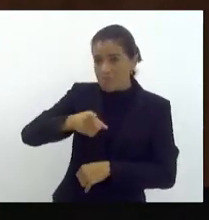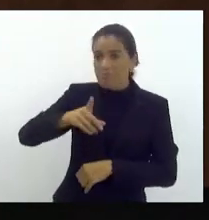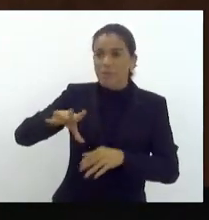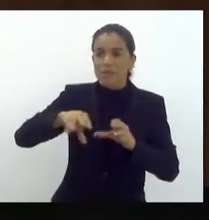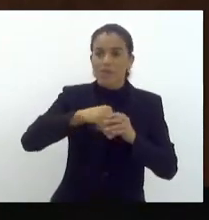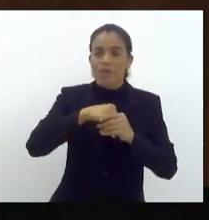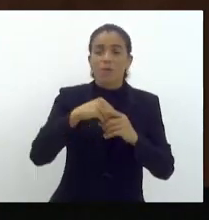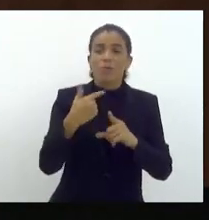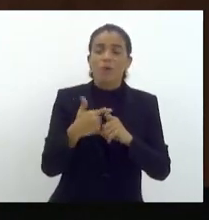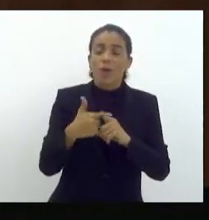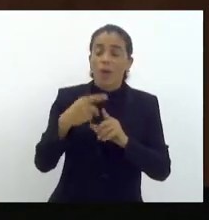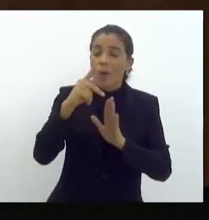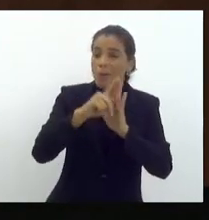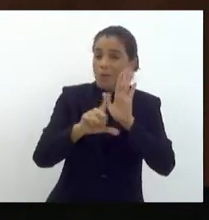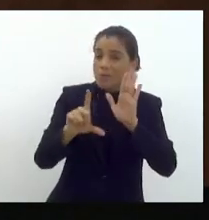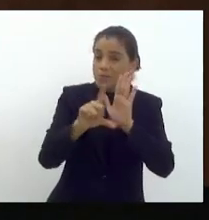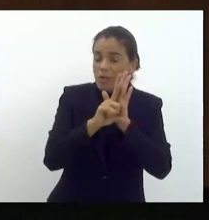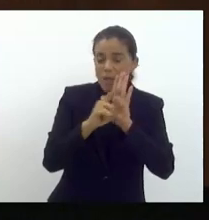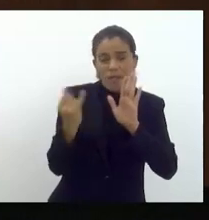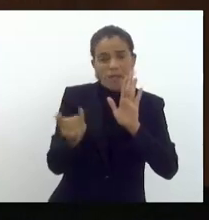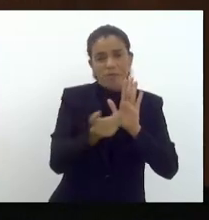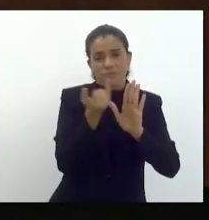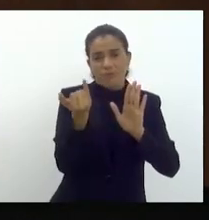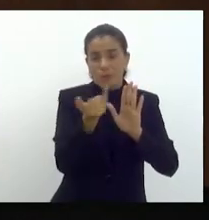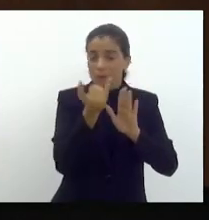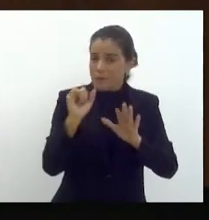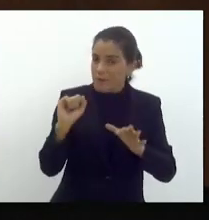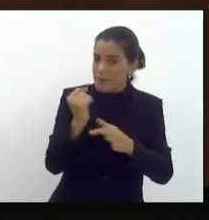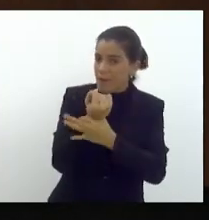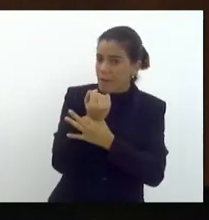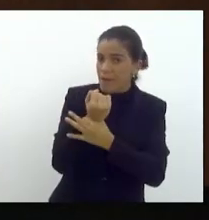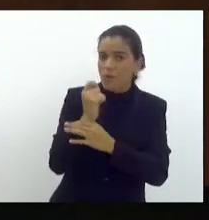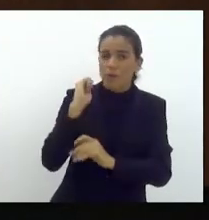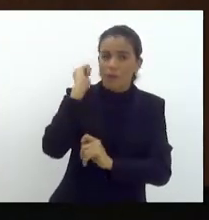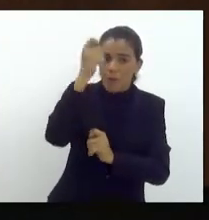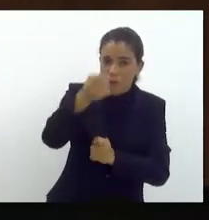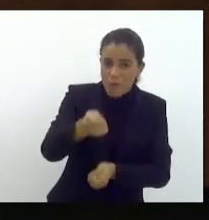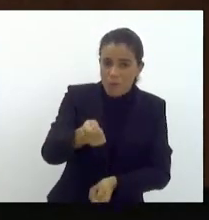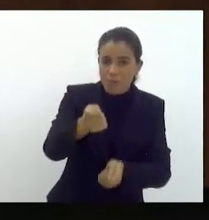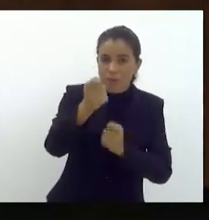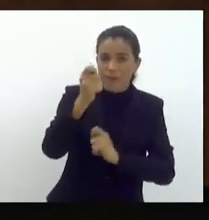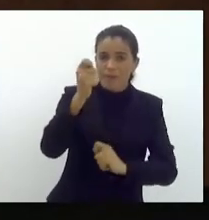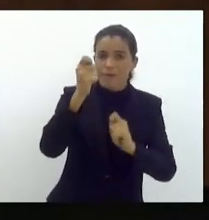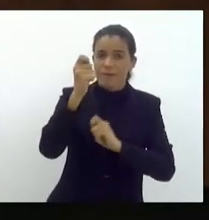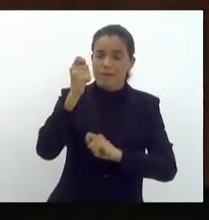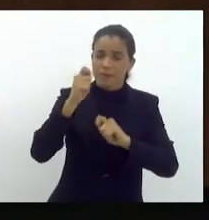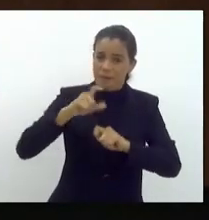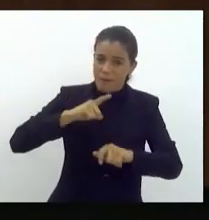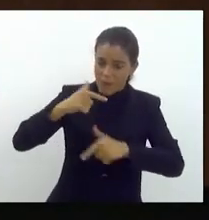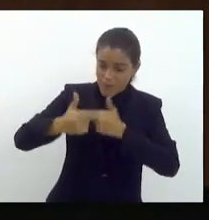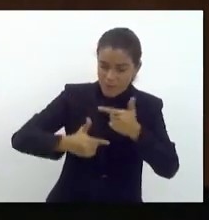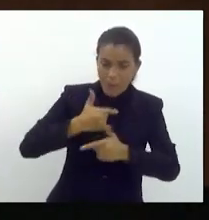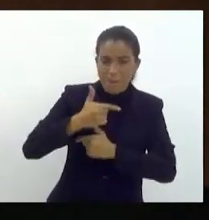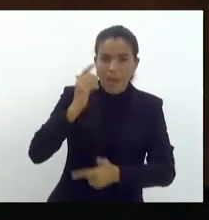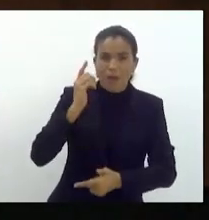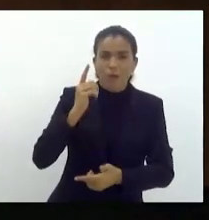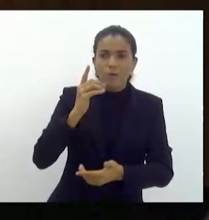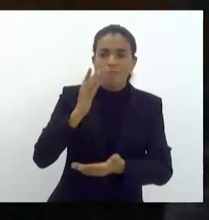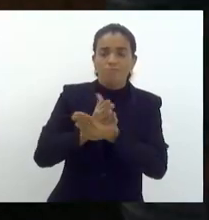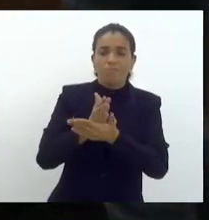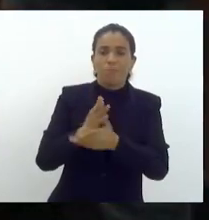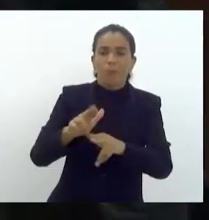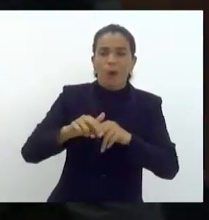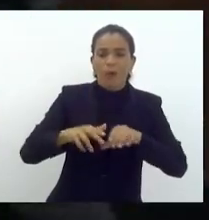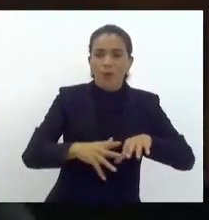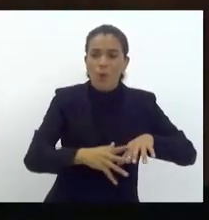porque é um projeto muito importante que garante que os pescadores que tiverem suas atividades interrompidas por